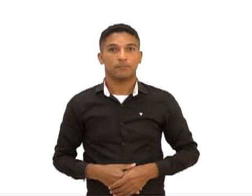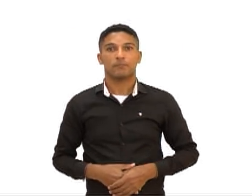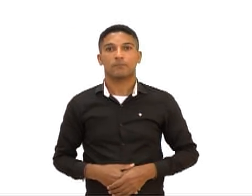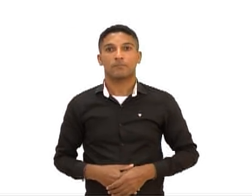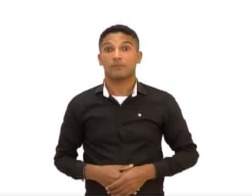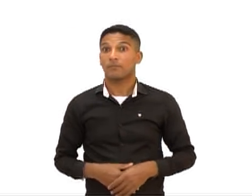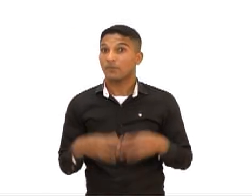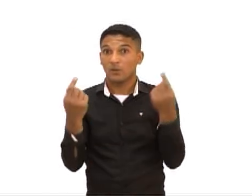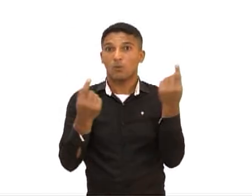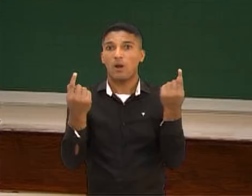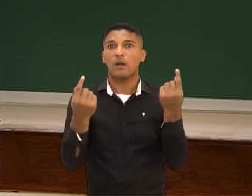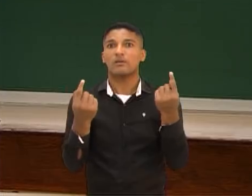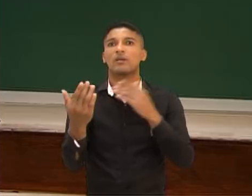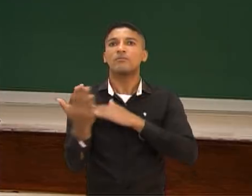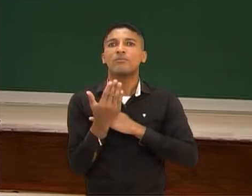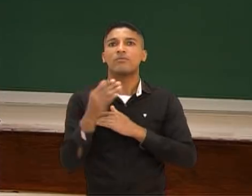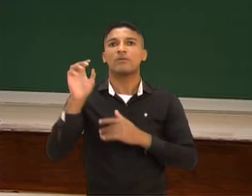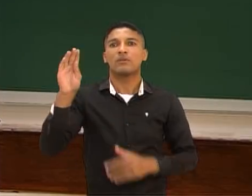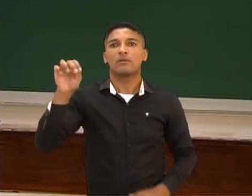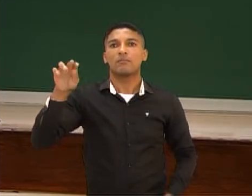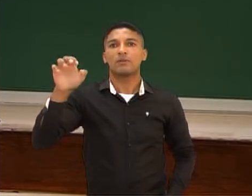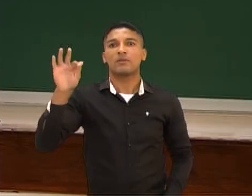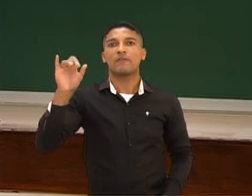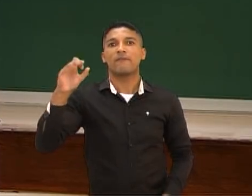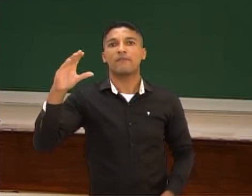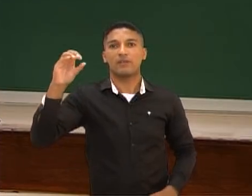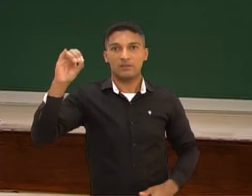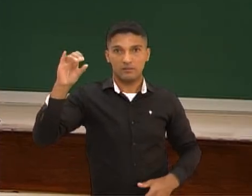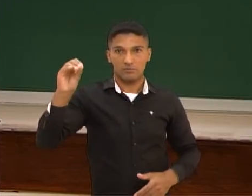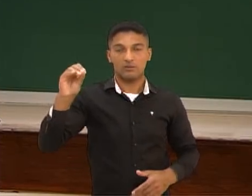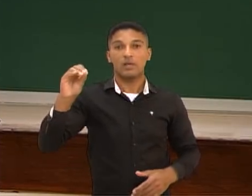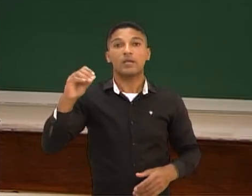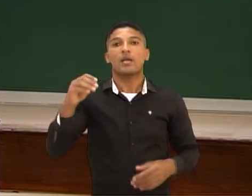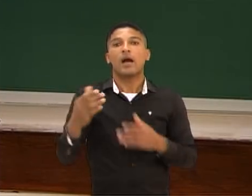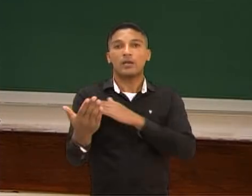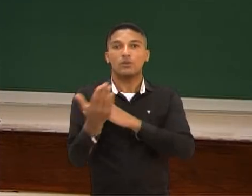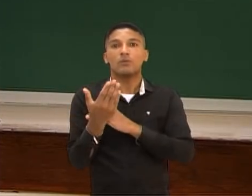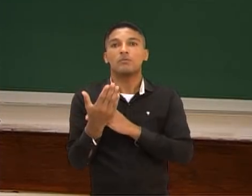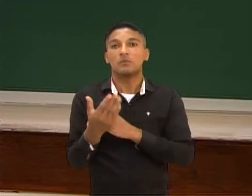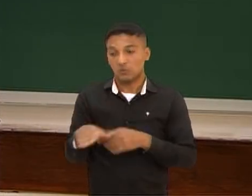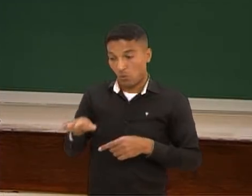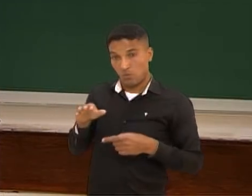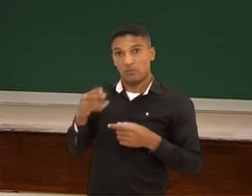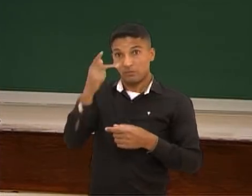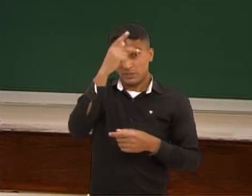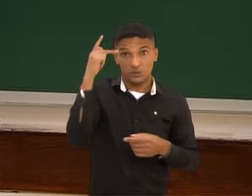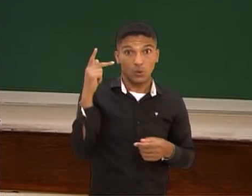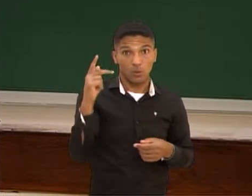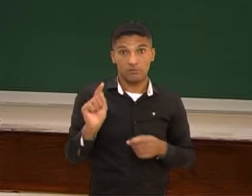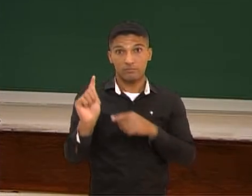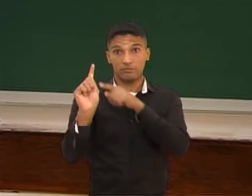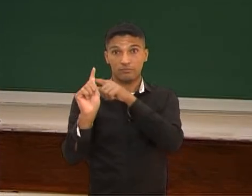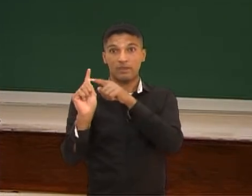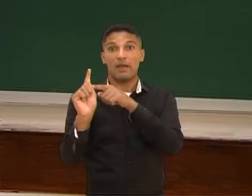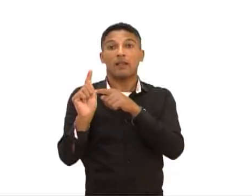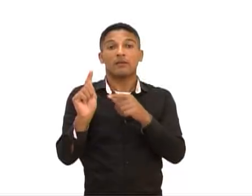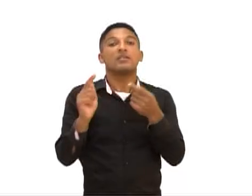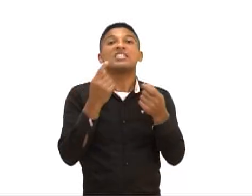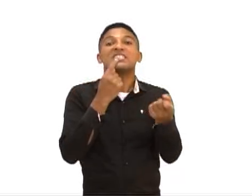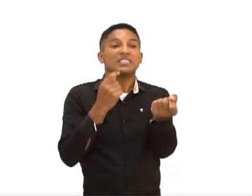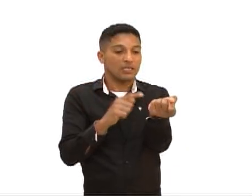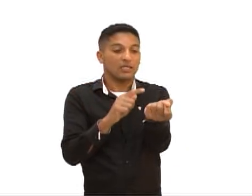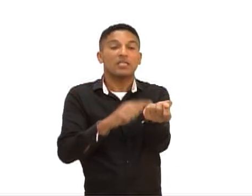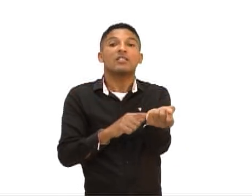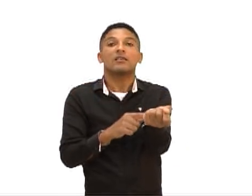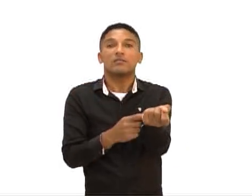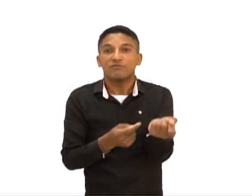quais são os benefícios para as pessoas que resolvem ser doadores de sangue. Então, observem ali no primeiro item. Vamos ler juntos.